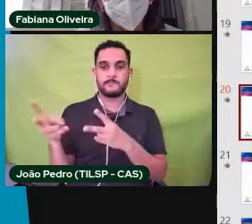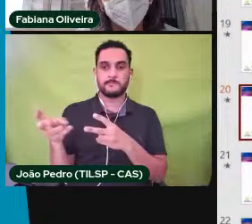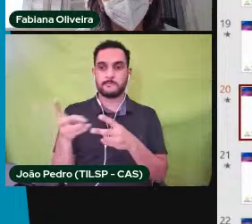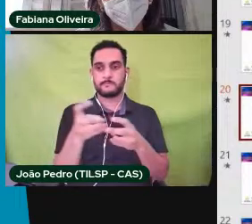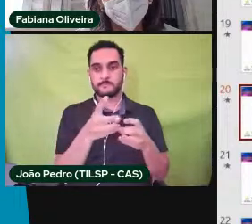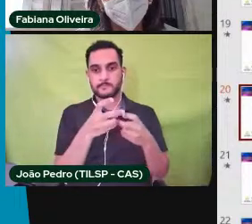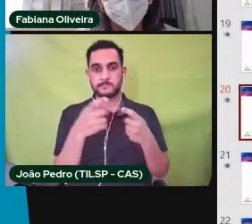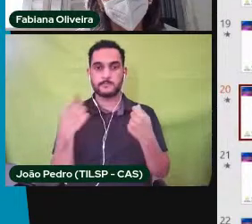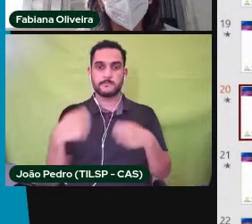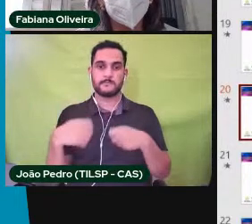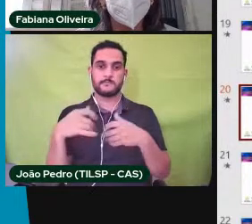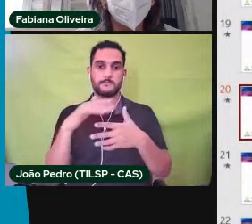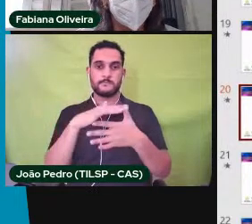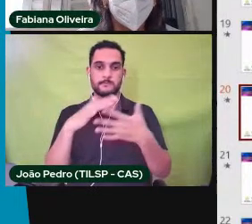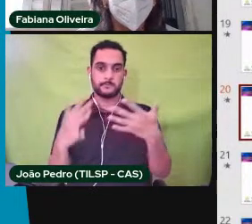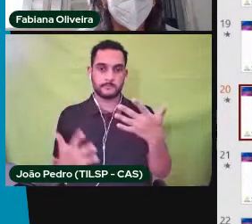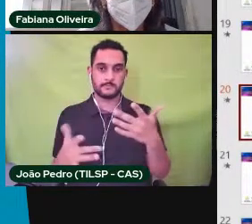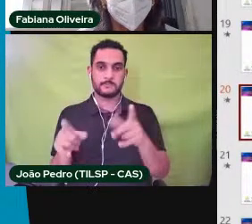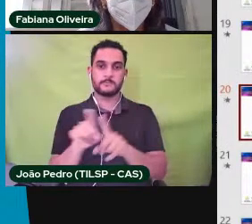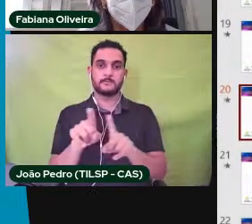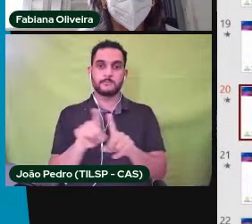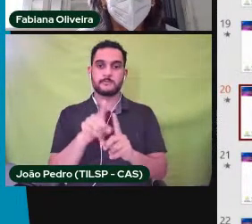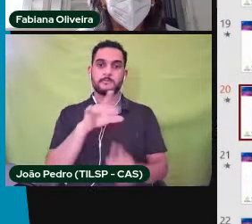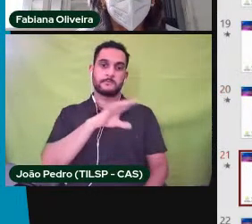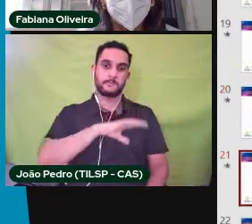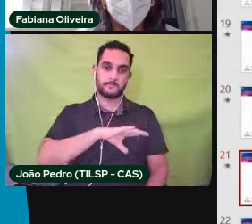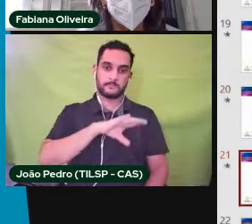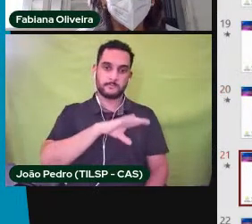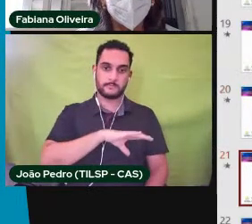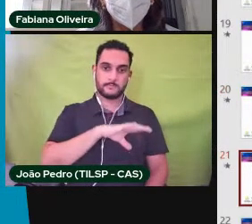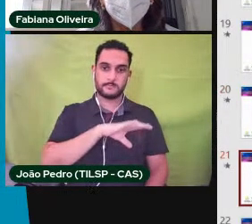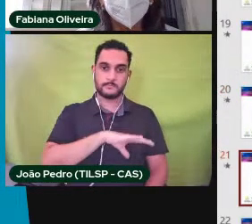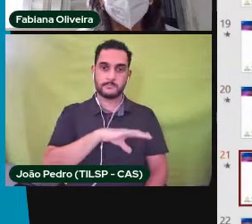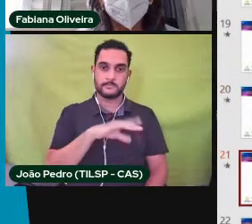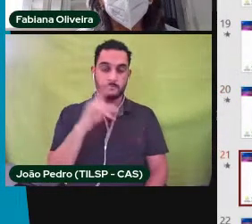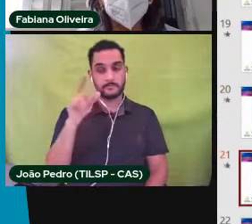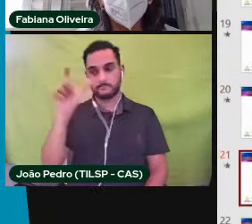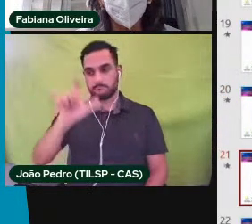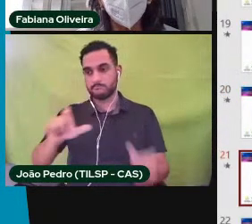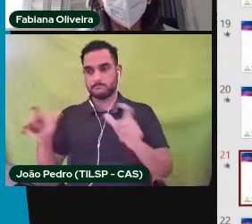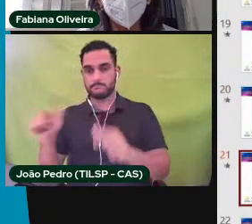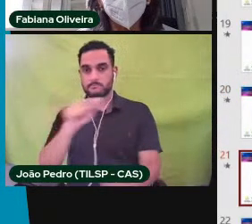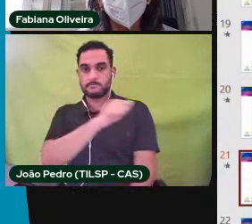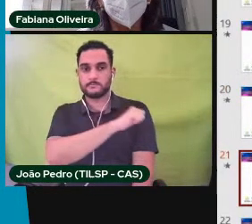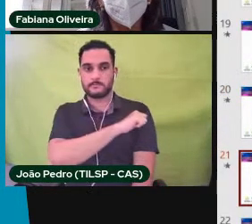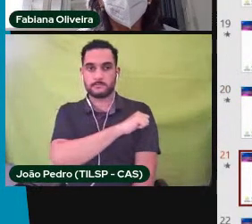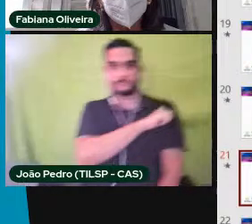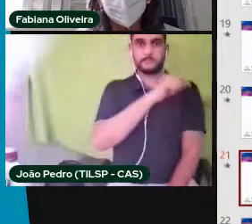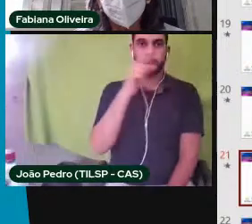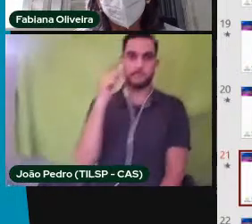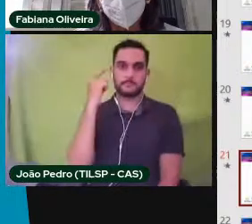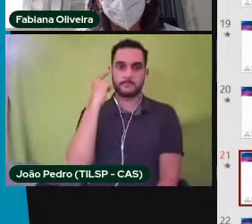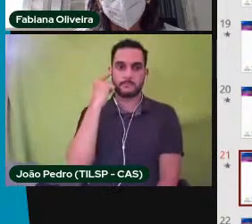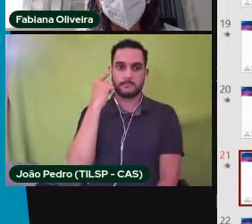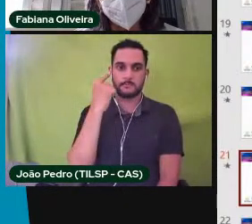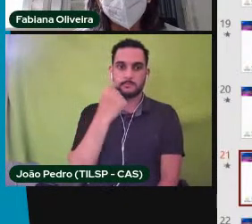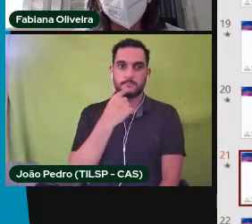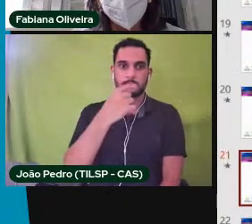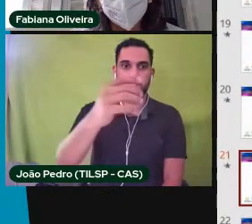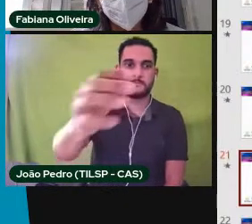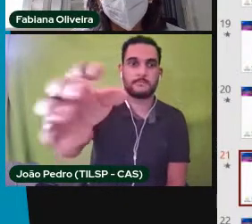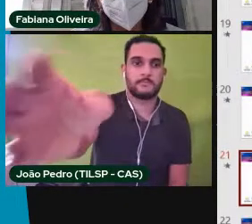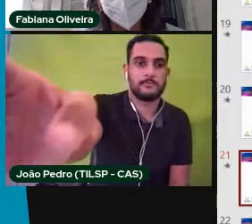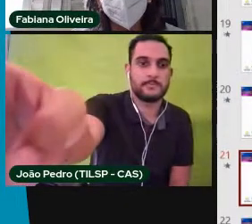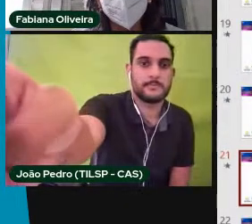da Libras e da língua portuguesa para surdos, né? Do conhecimento. Então, como eu